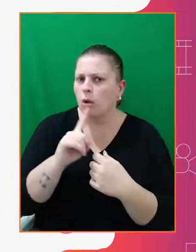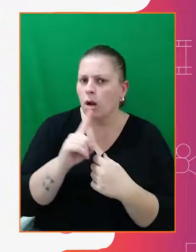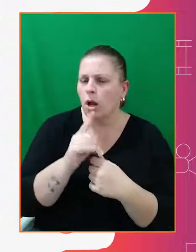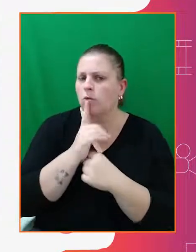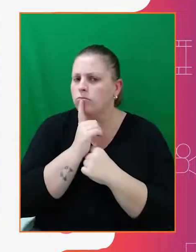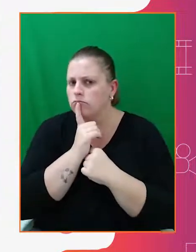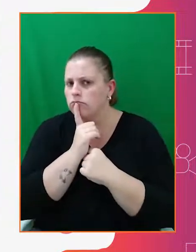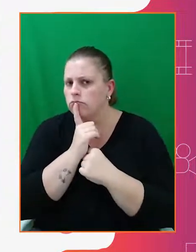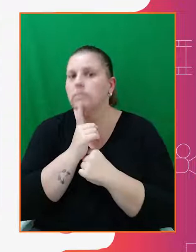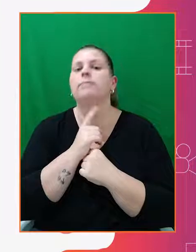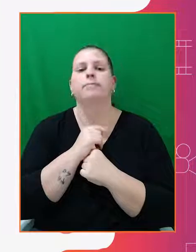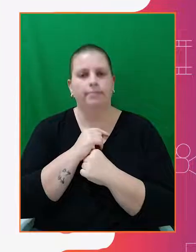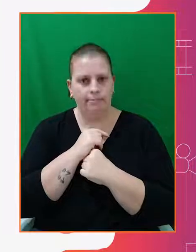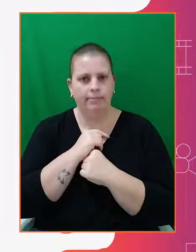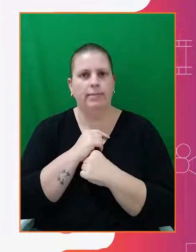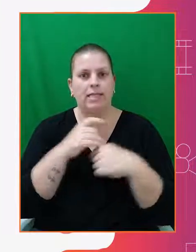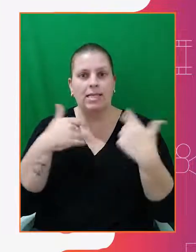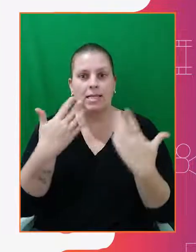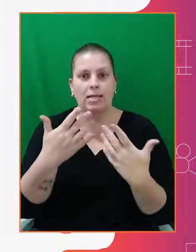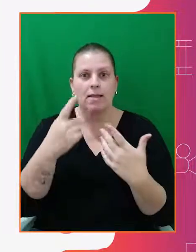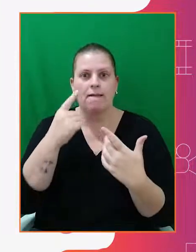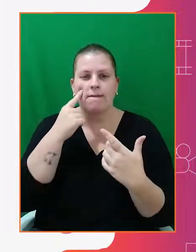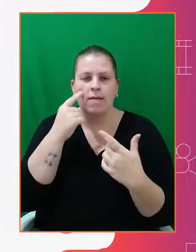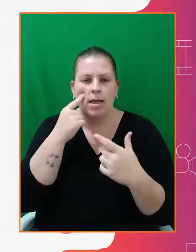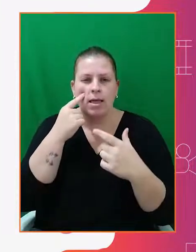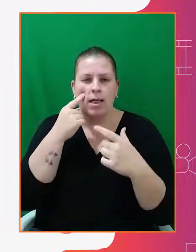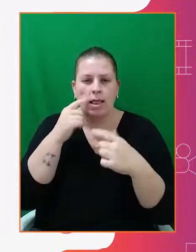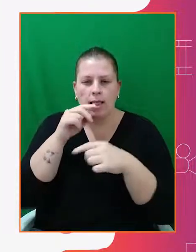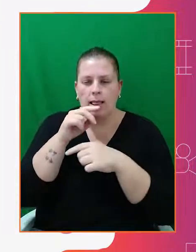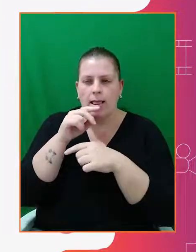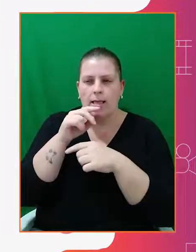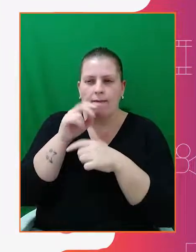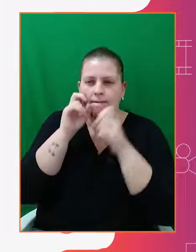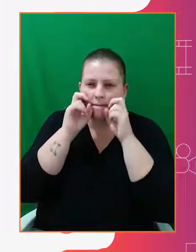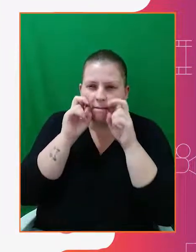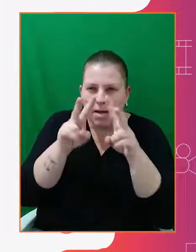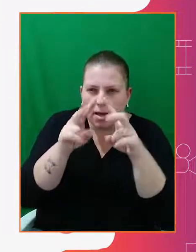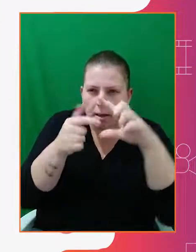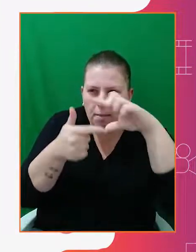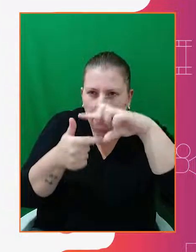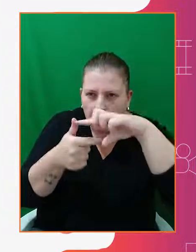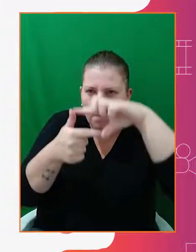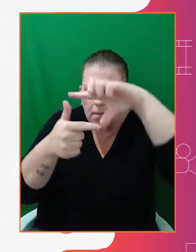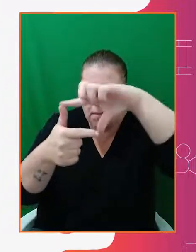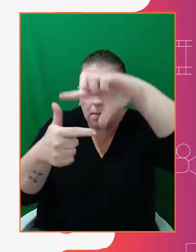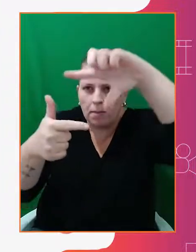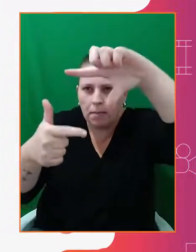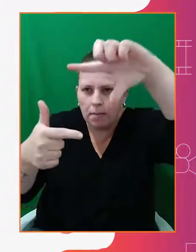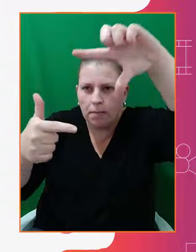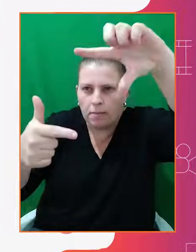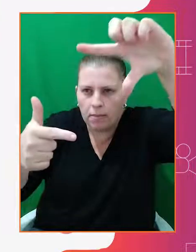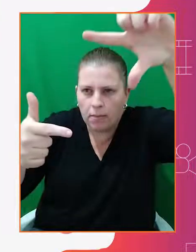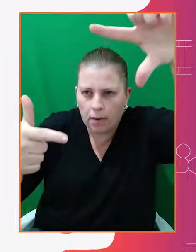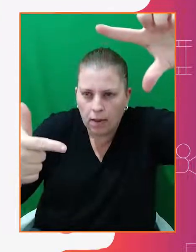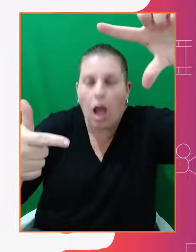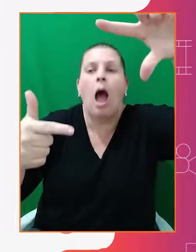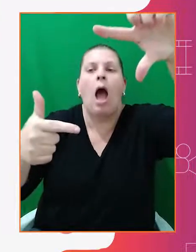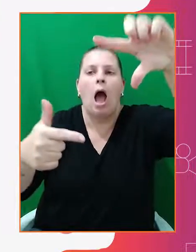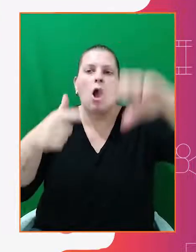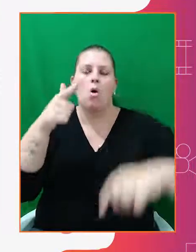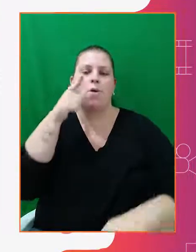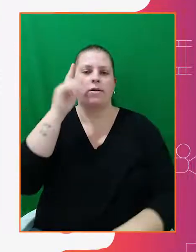para pensarmos na condução da narratividade. Então saber ler os planos e enquadrar bem é uma ótima ferramenta para